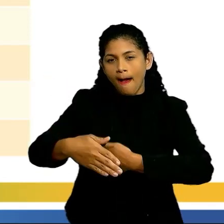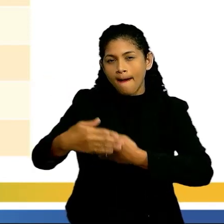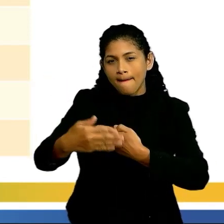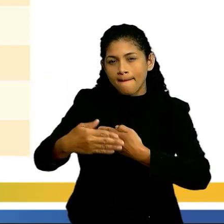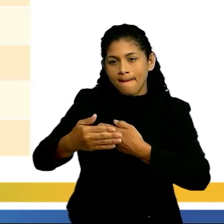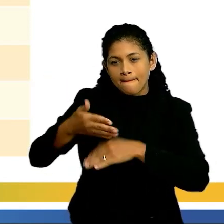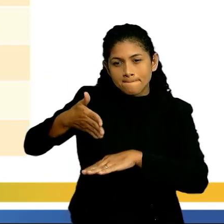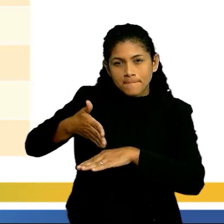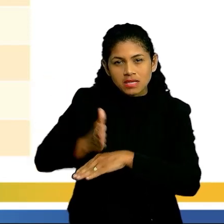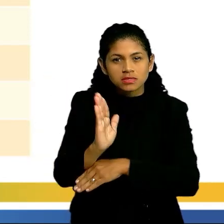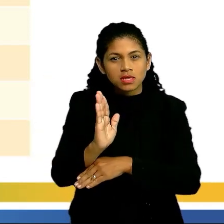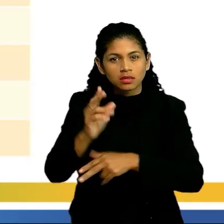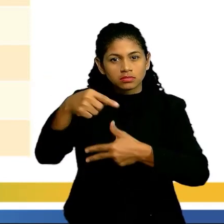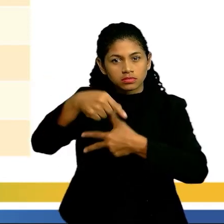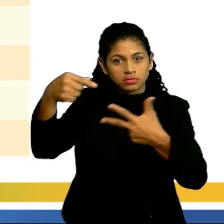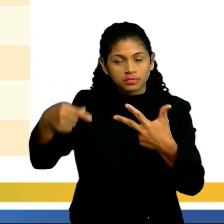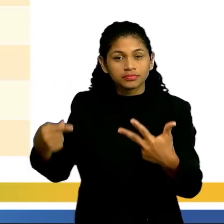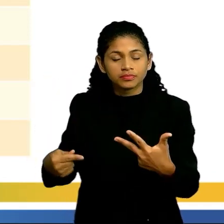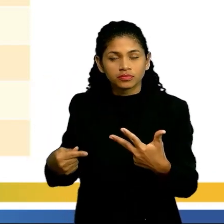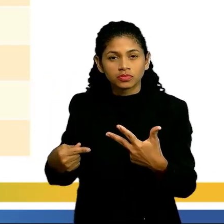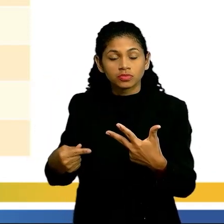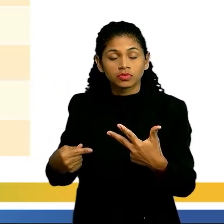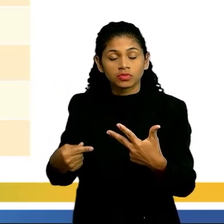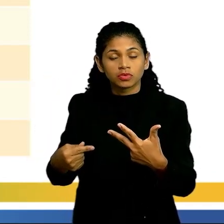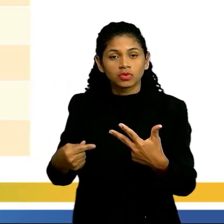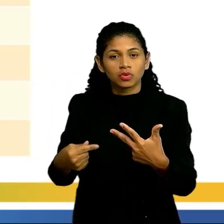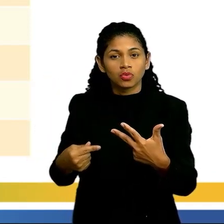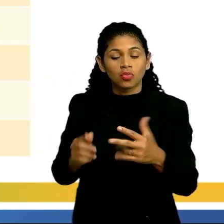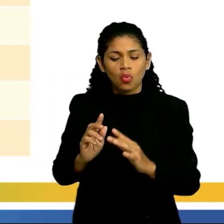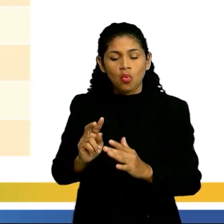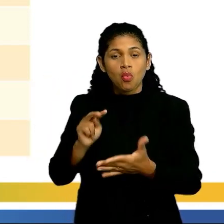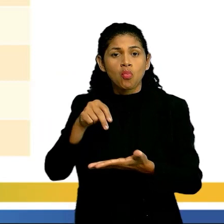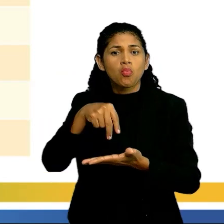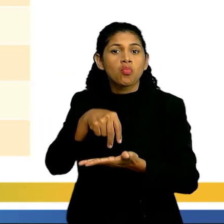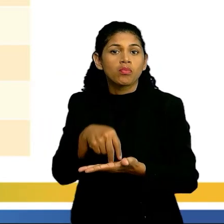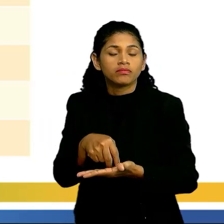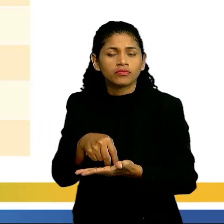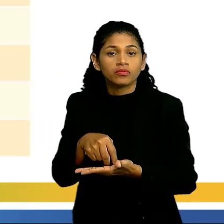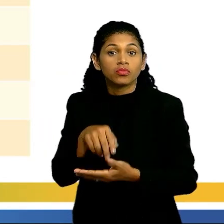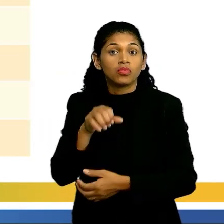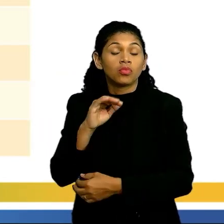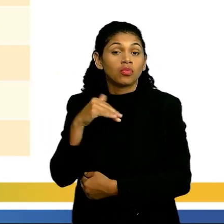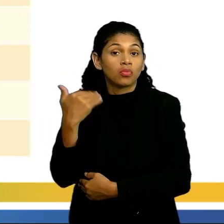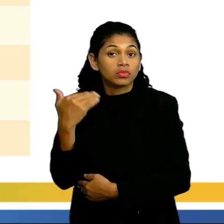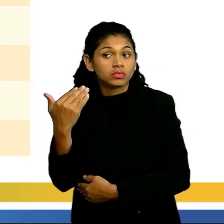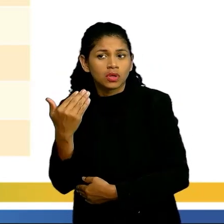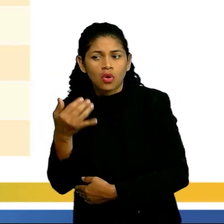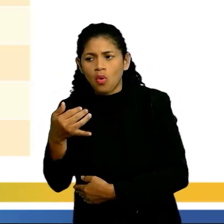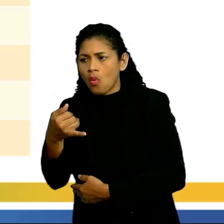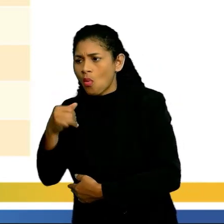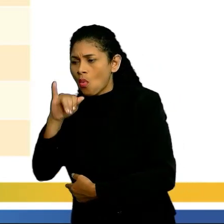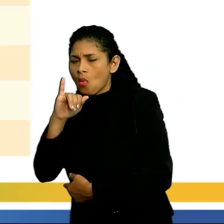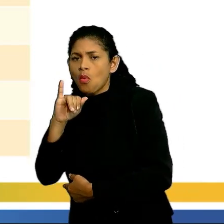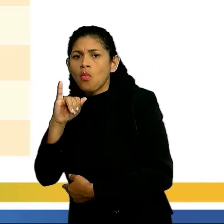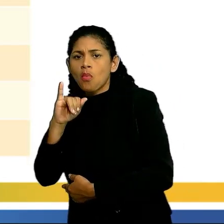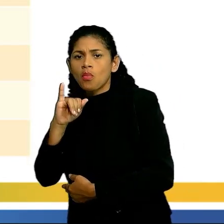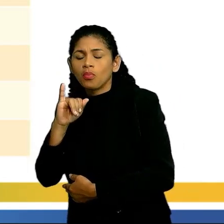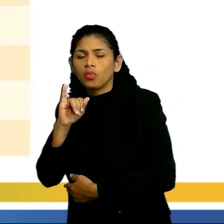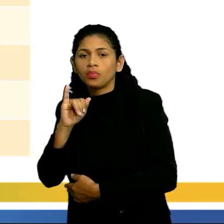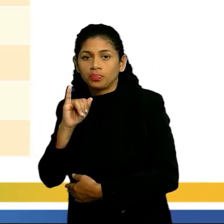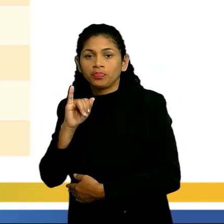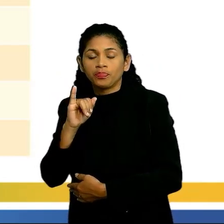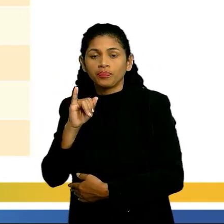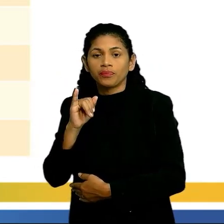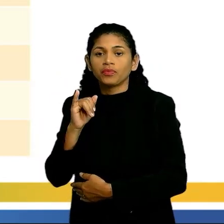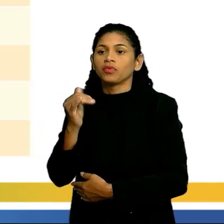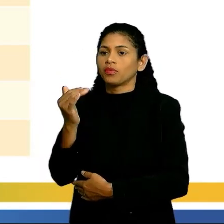em prática o meu elemento apolíneo. Quando eu estou tomando uma cerveja com os amigos, eu estou colocando em prática o meu elemento